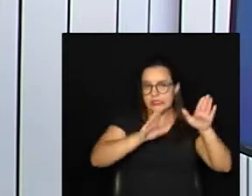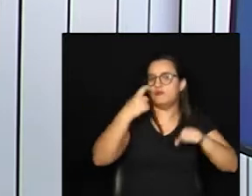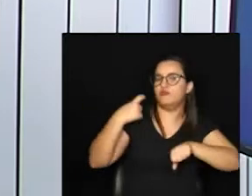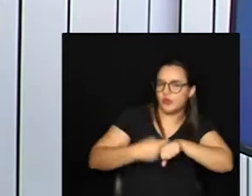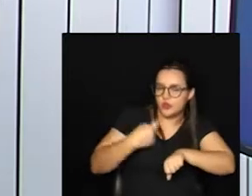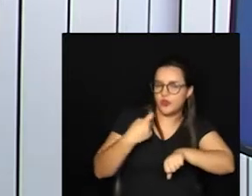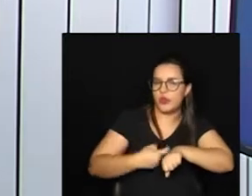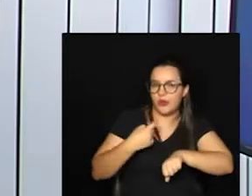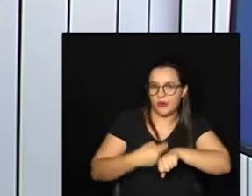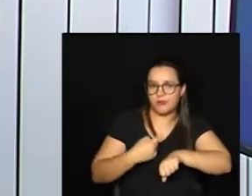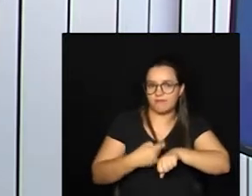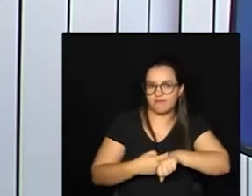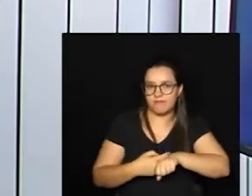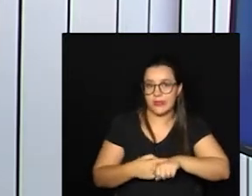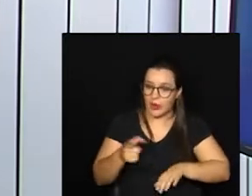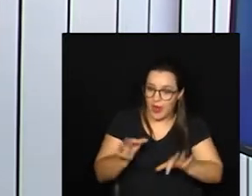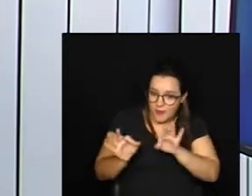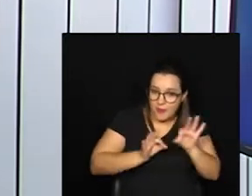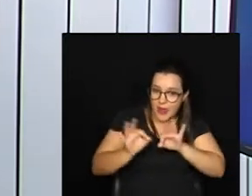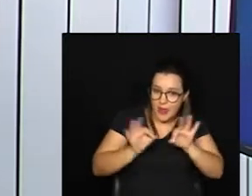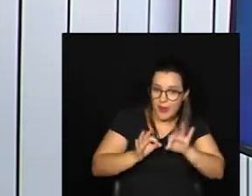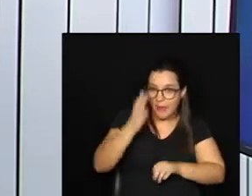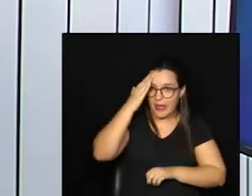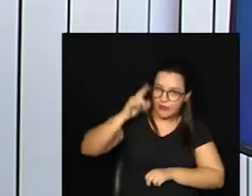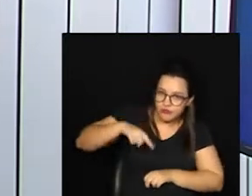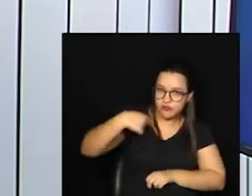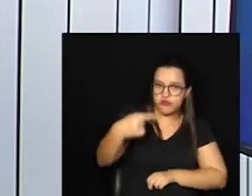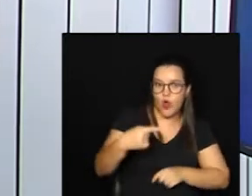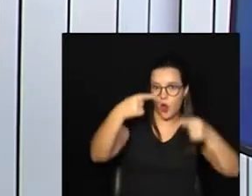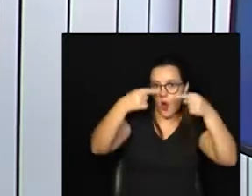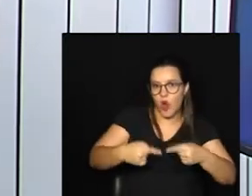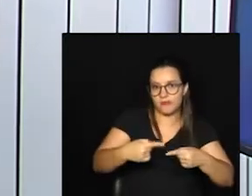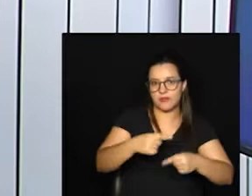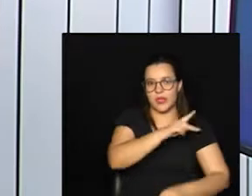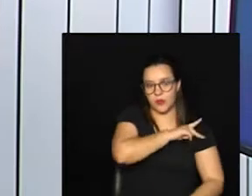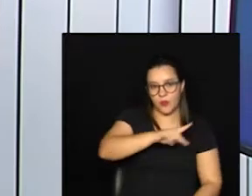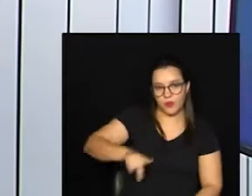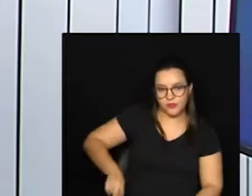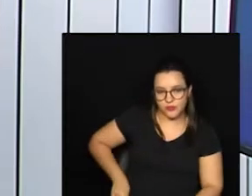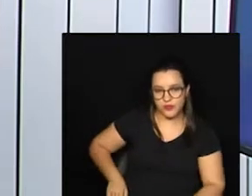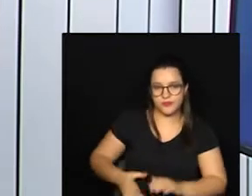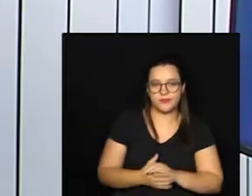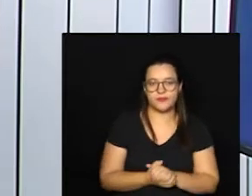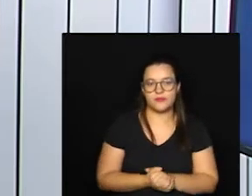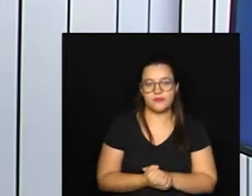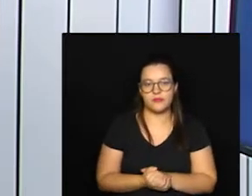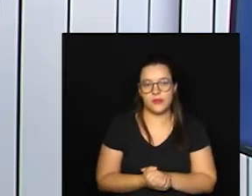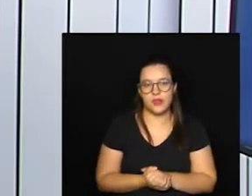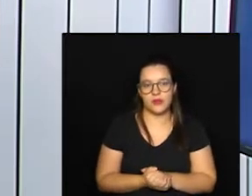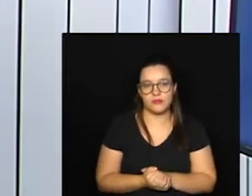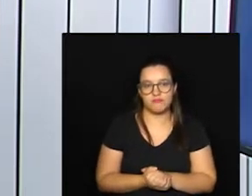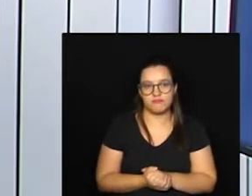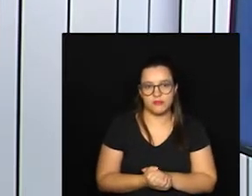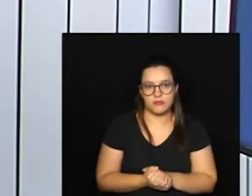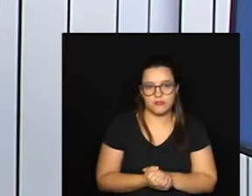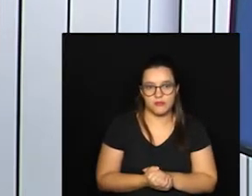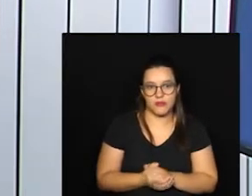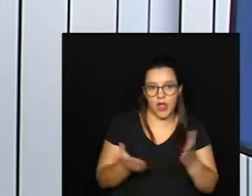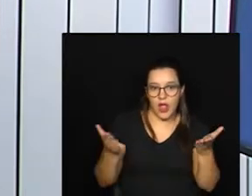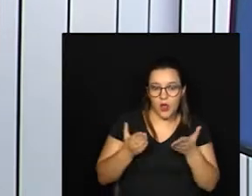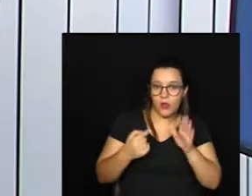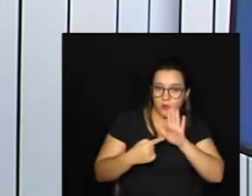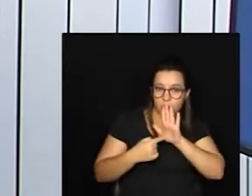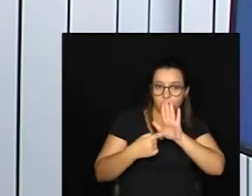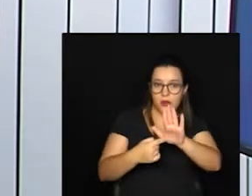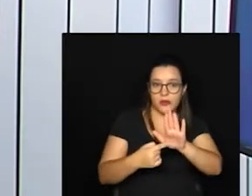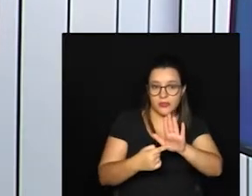E agora a equipe se prepara para o duelo de amanhã diante da Ponte. E antes da gente falar um pouquinho sobre o derby, a gente vai balançar as